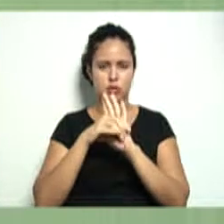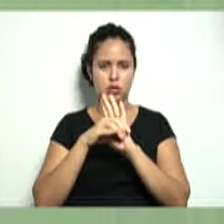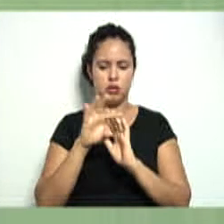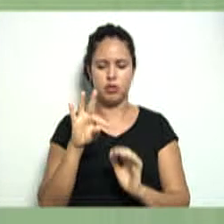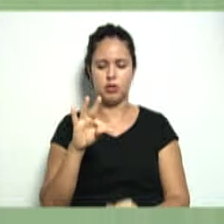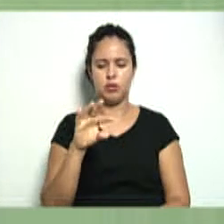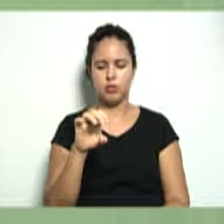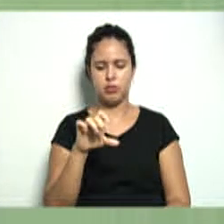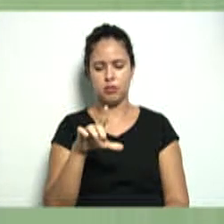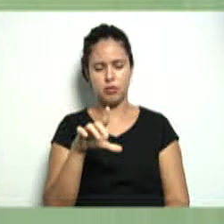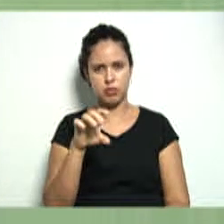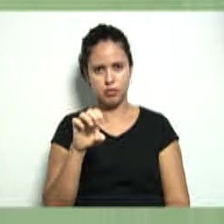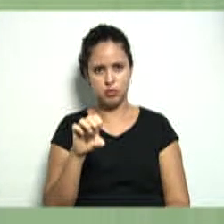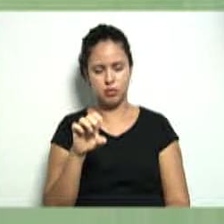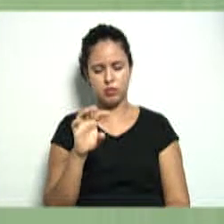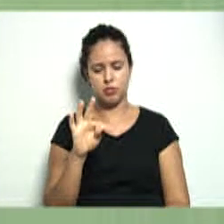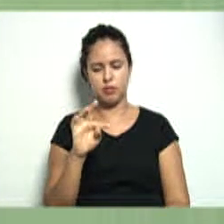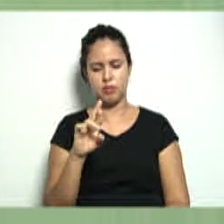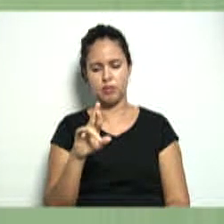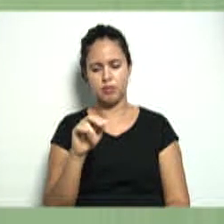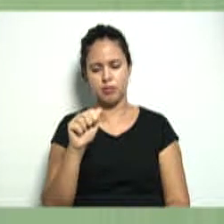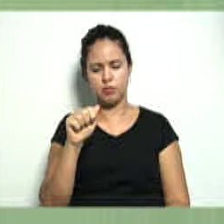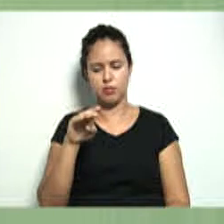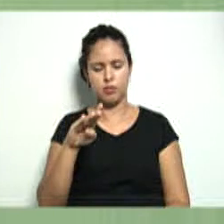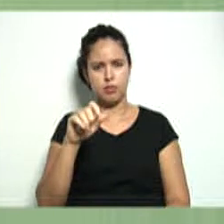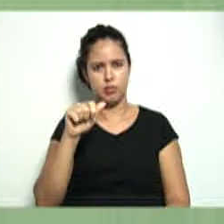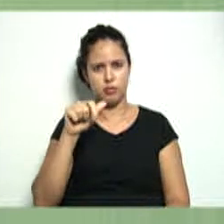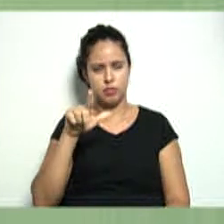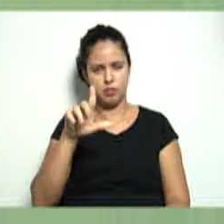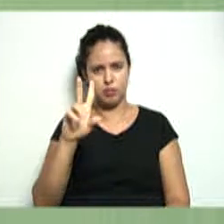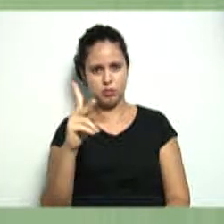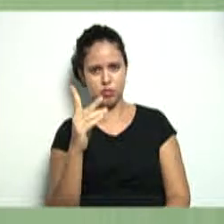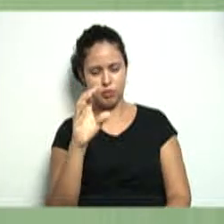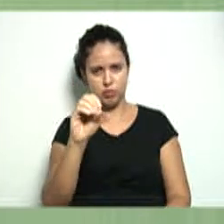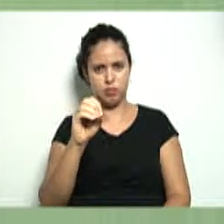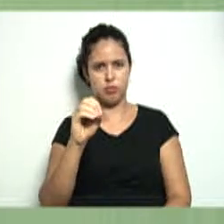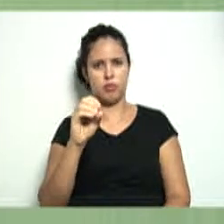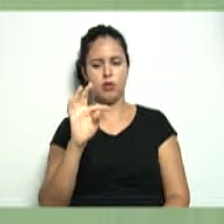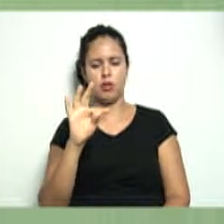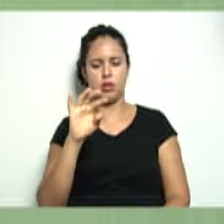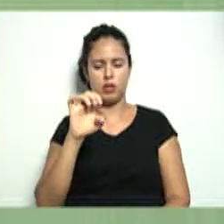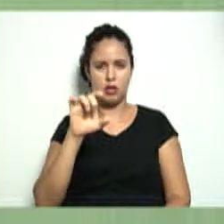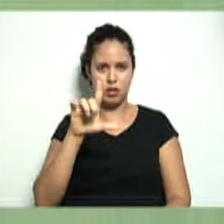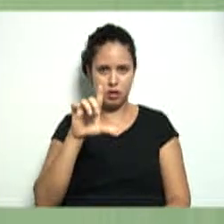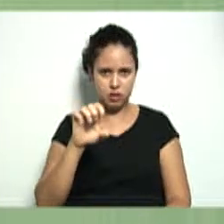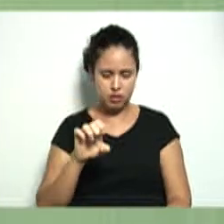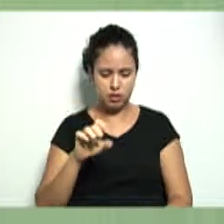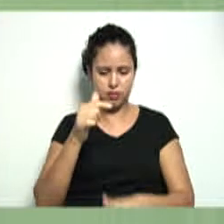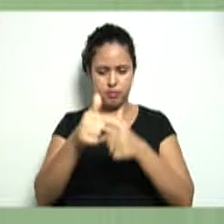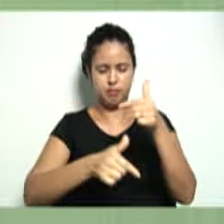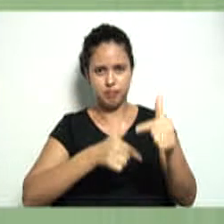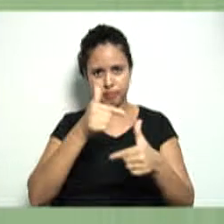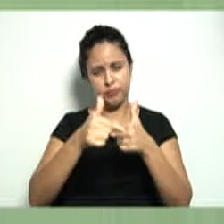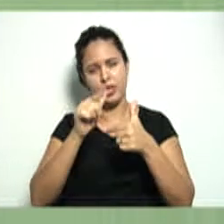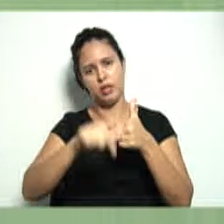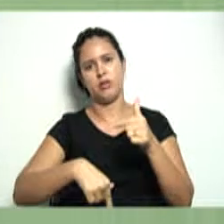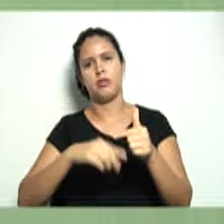teletrabalho, né? Do teletrabalho. Então, essa aqui é uma alternativa